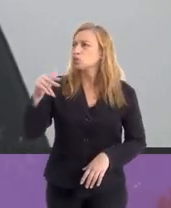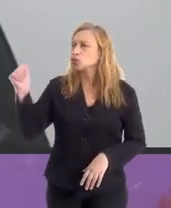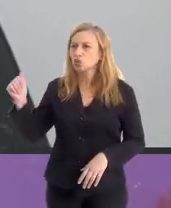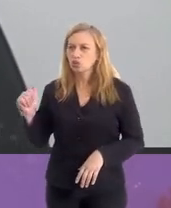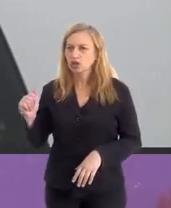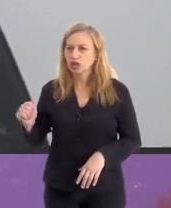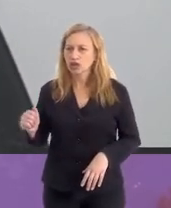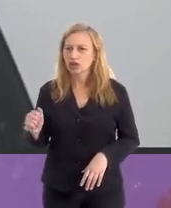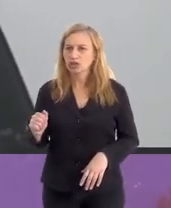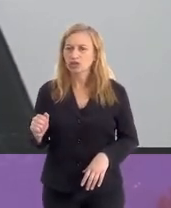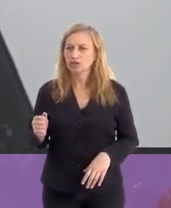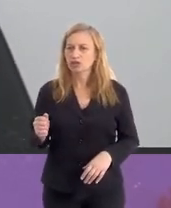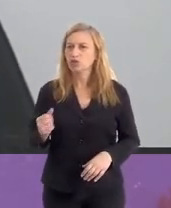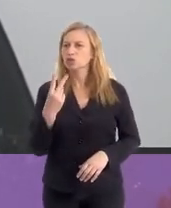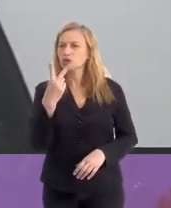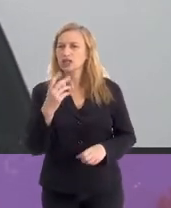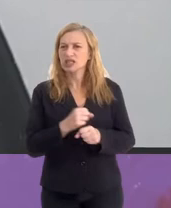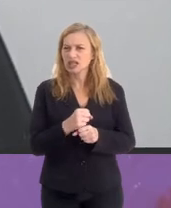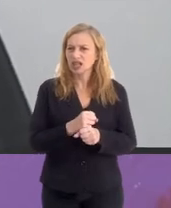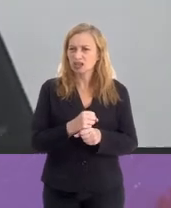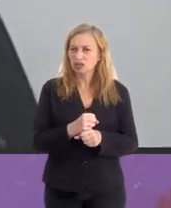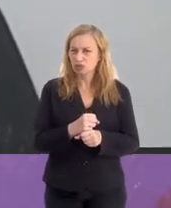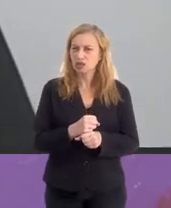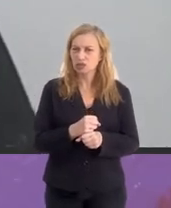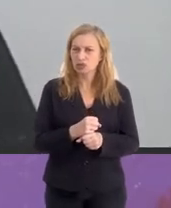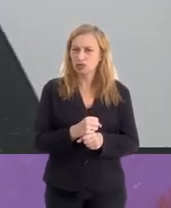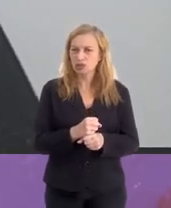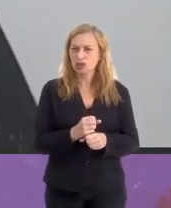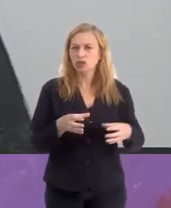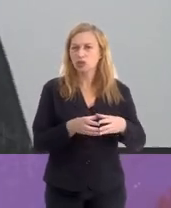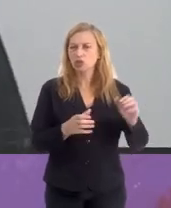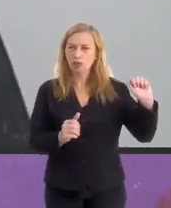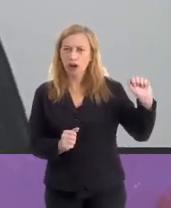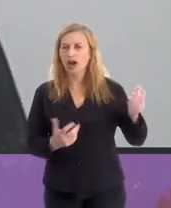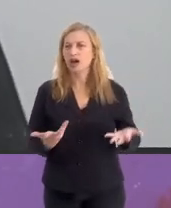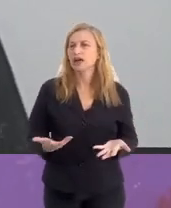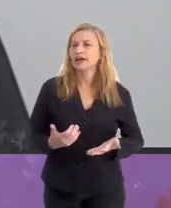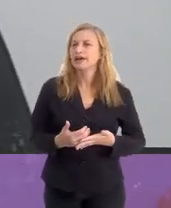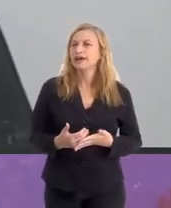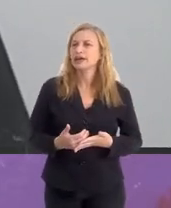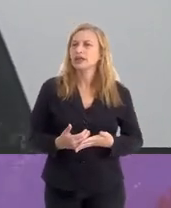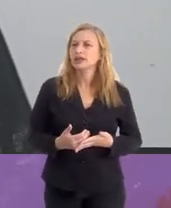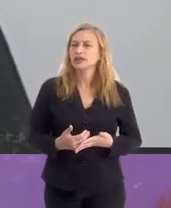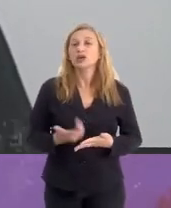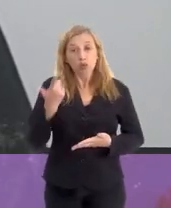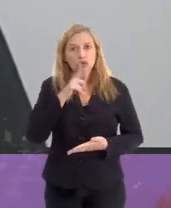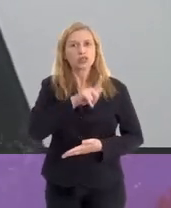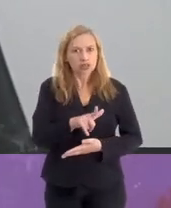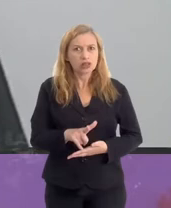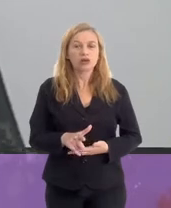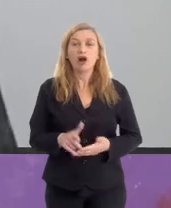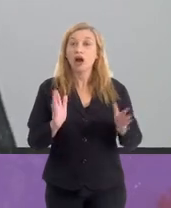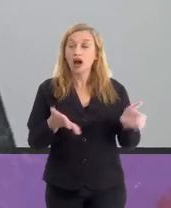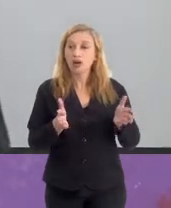jamais se mantiveram na série Há dois anos seguidos desde o modelo do sistema de pontos corridos né e